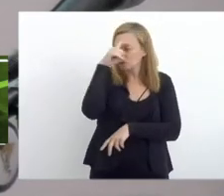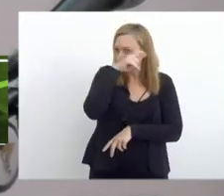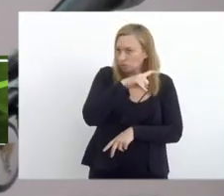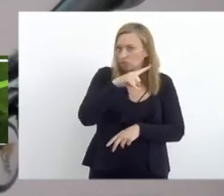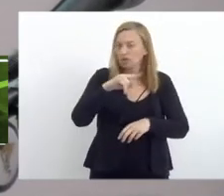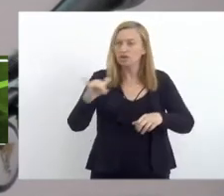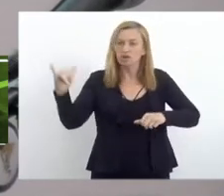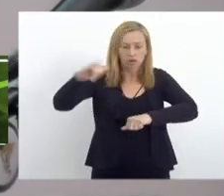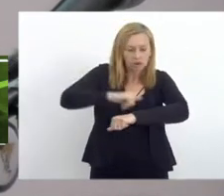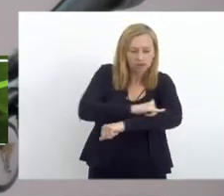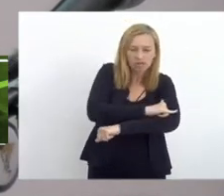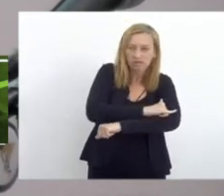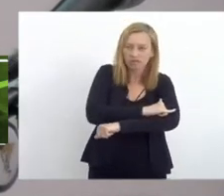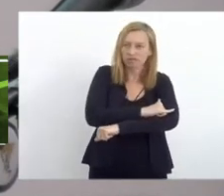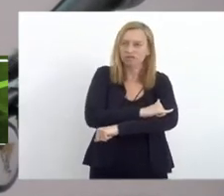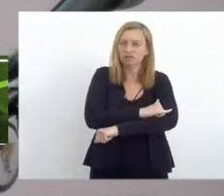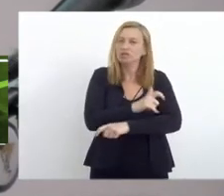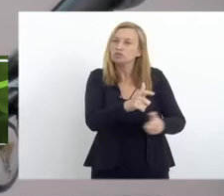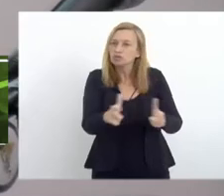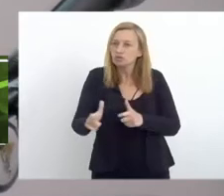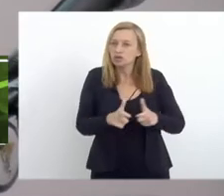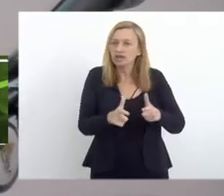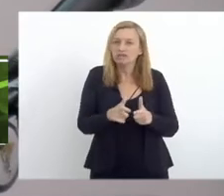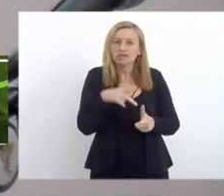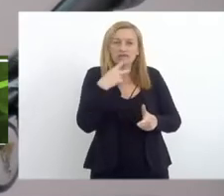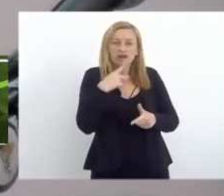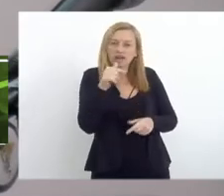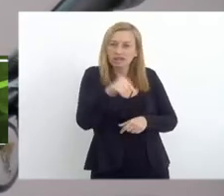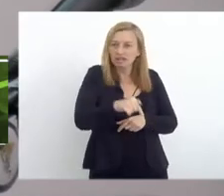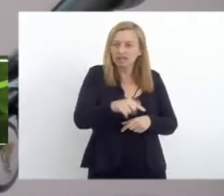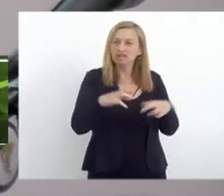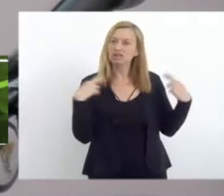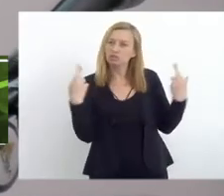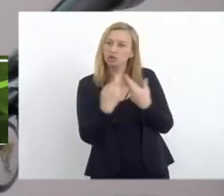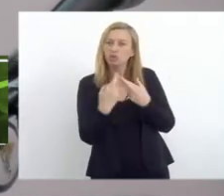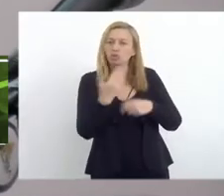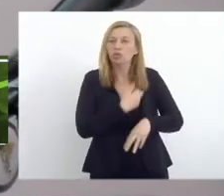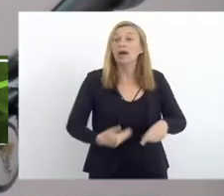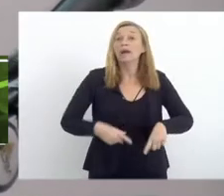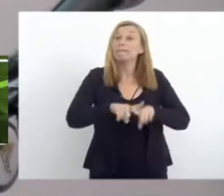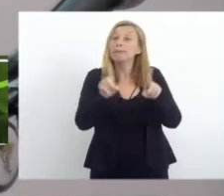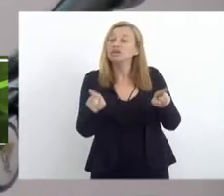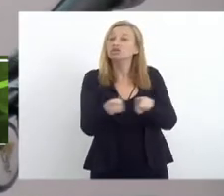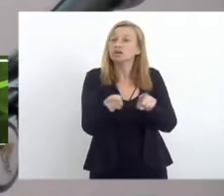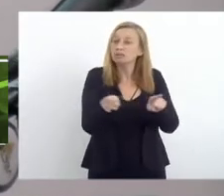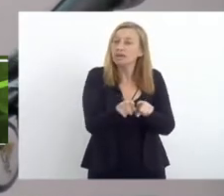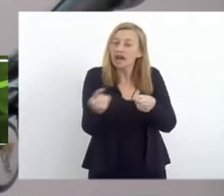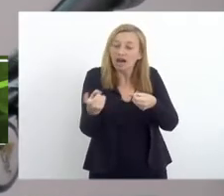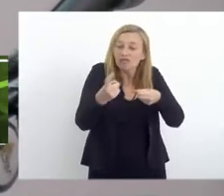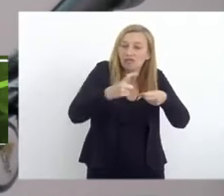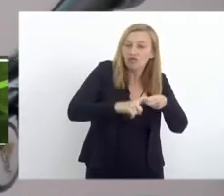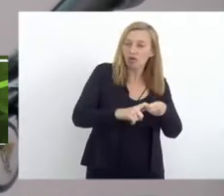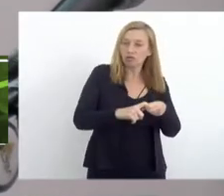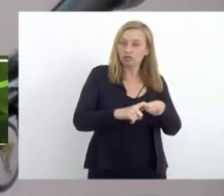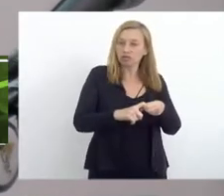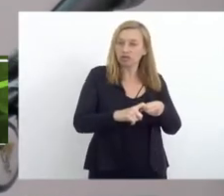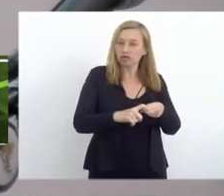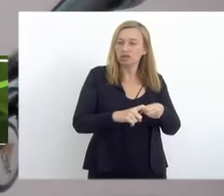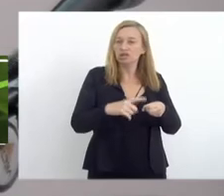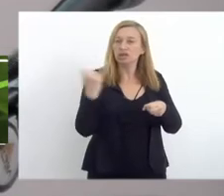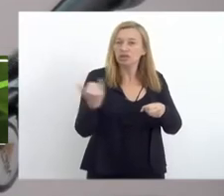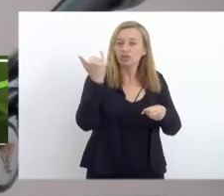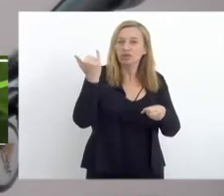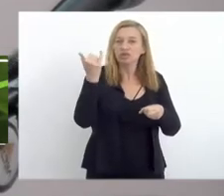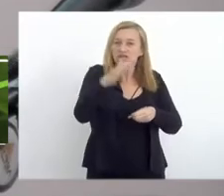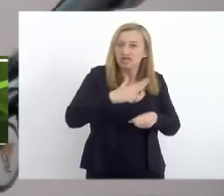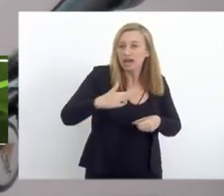dos aeroportos regionais que vão ser tratados nesta audiência, mas também a retomada deste importante